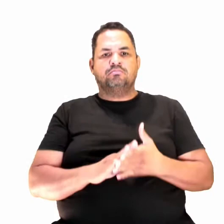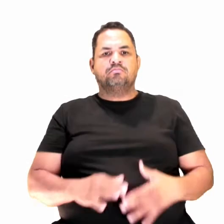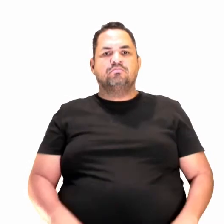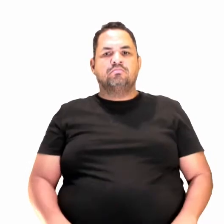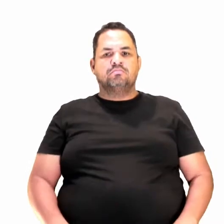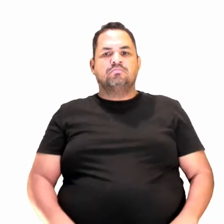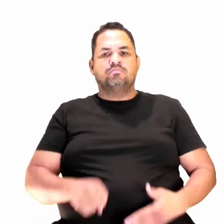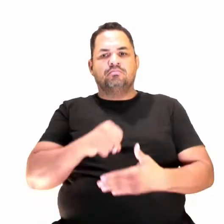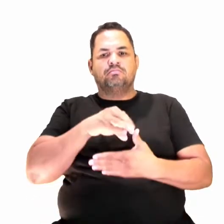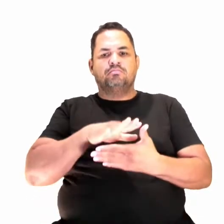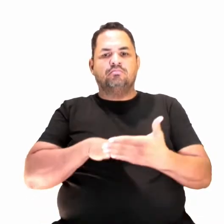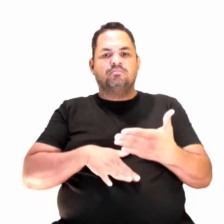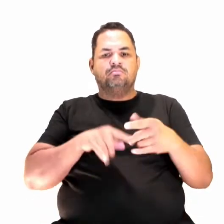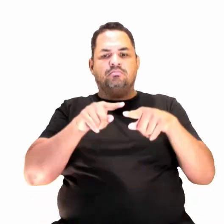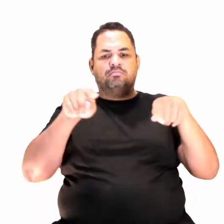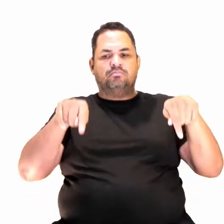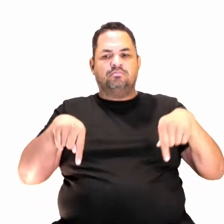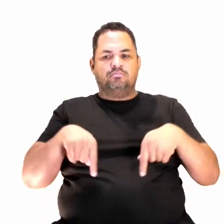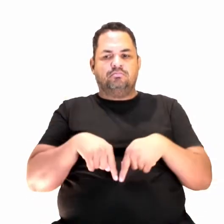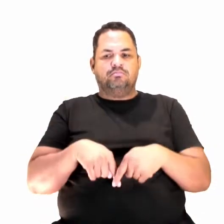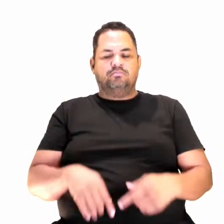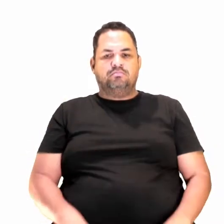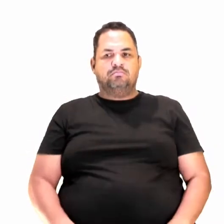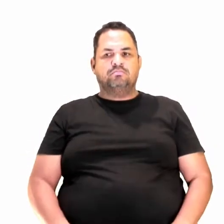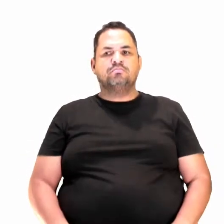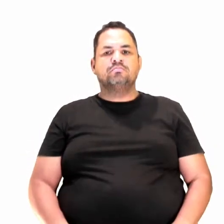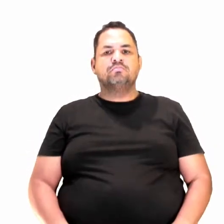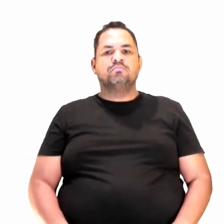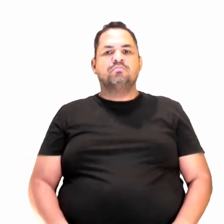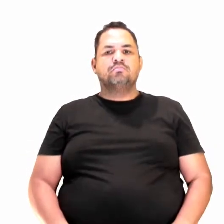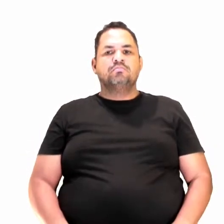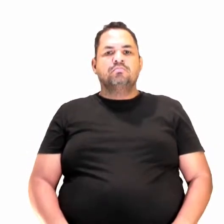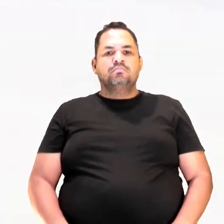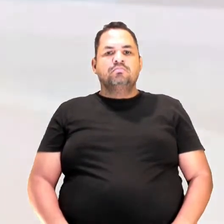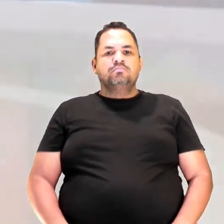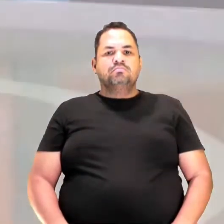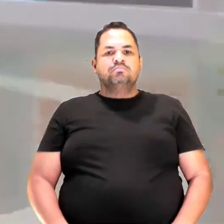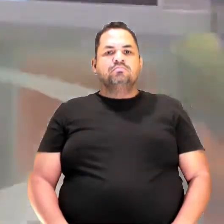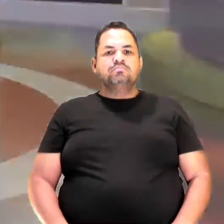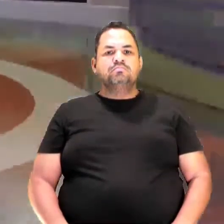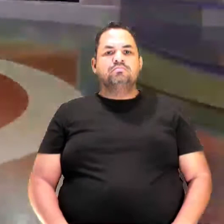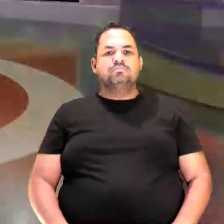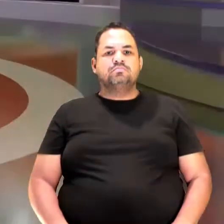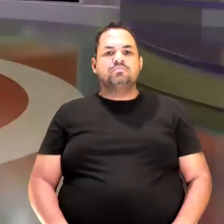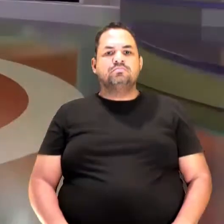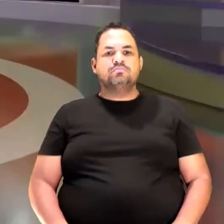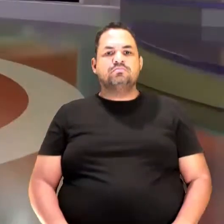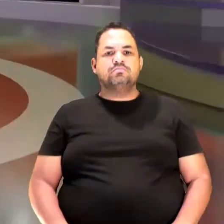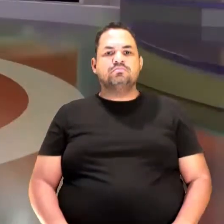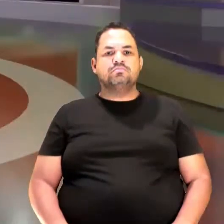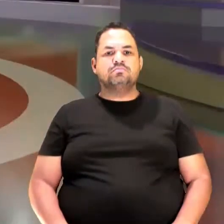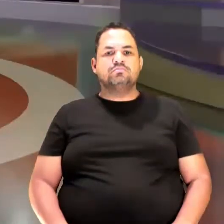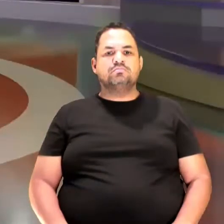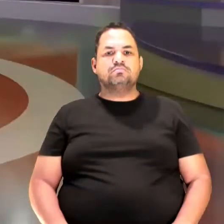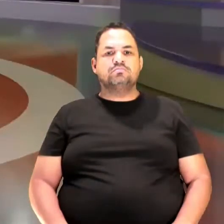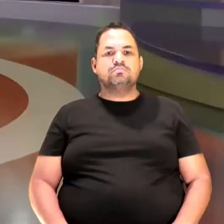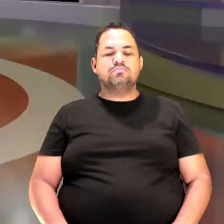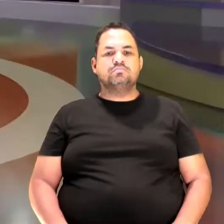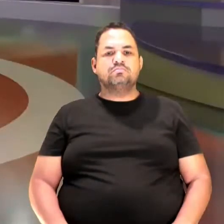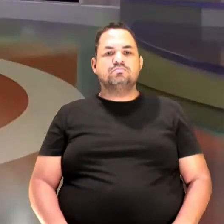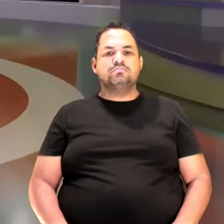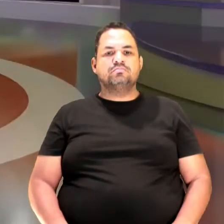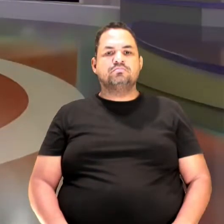sua exercise, da sua atividade de sala, your moment. And be right